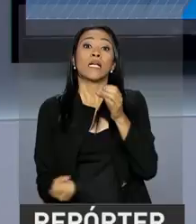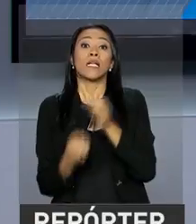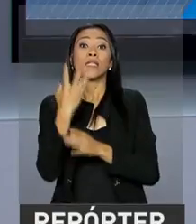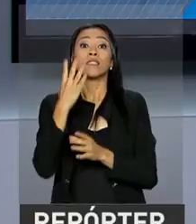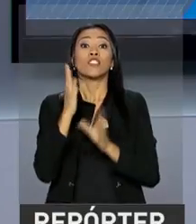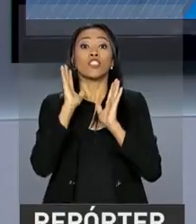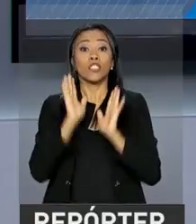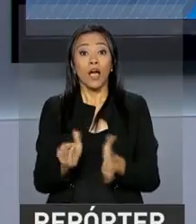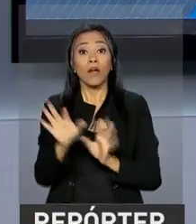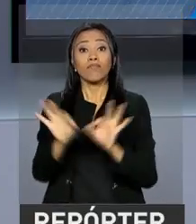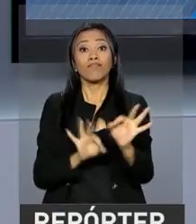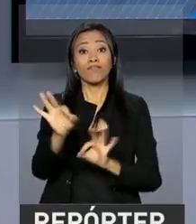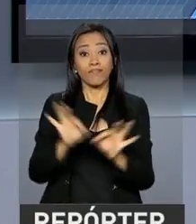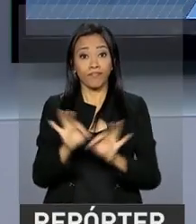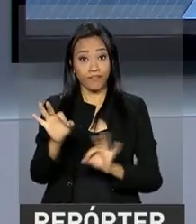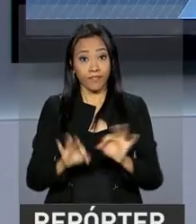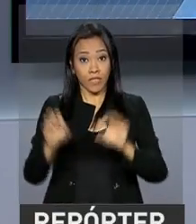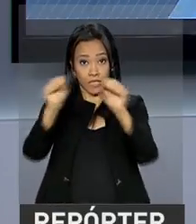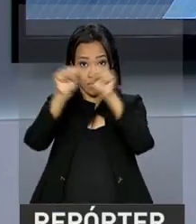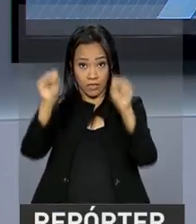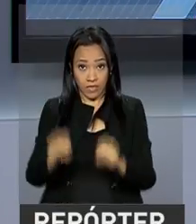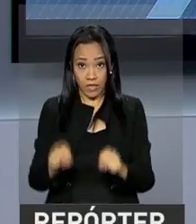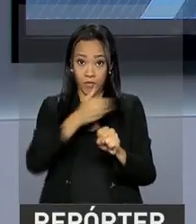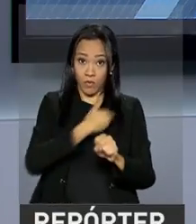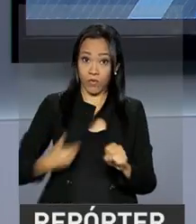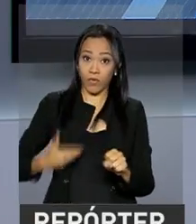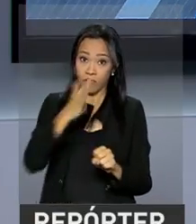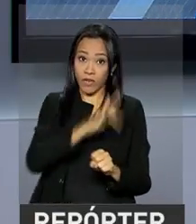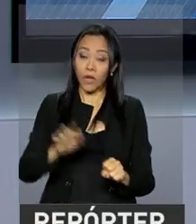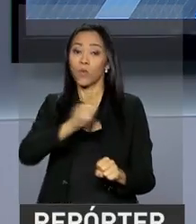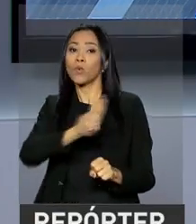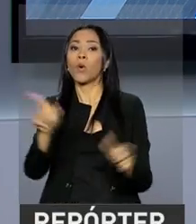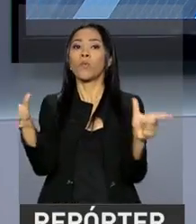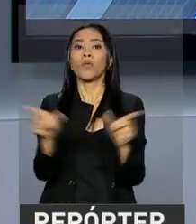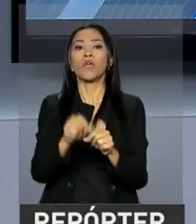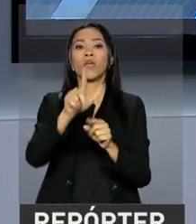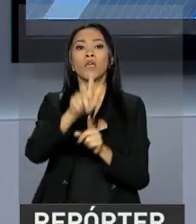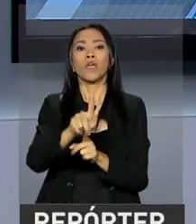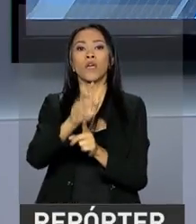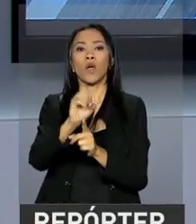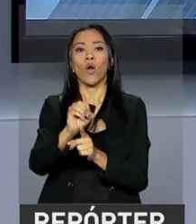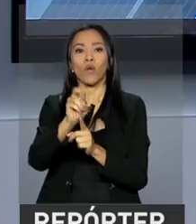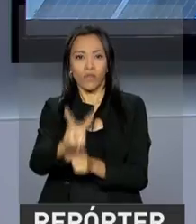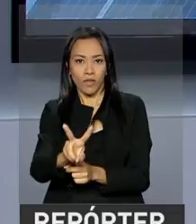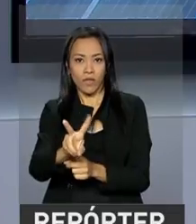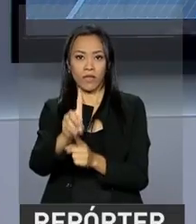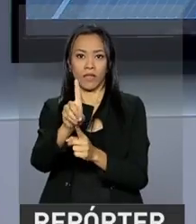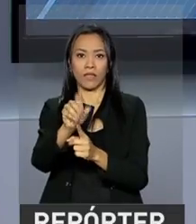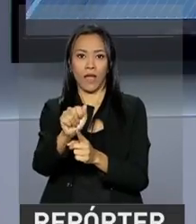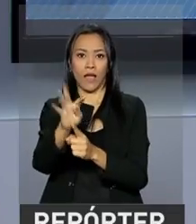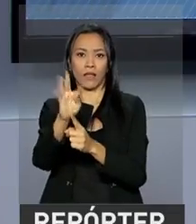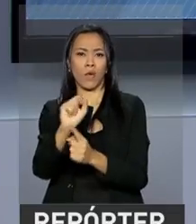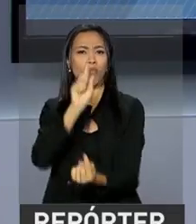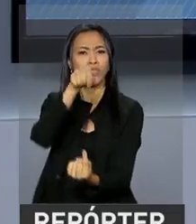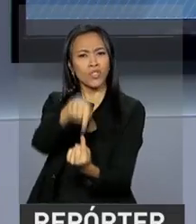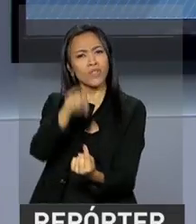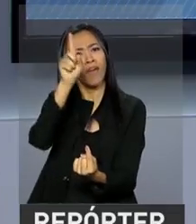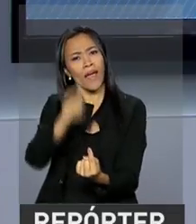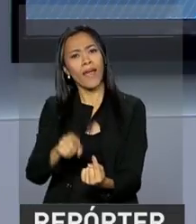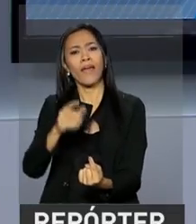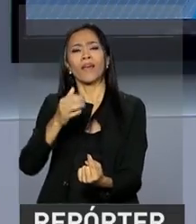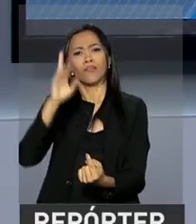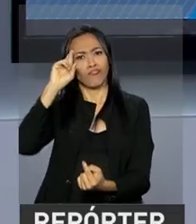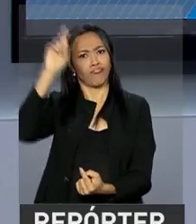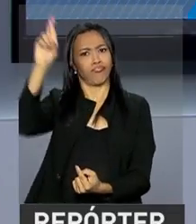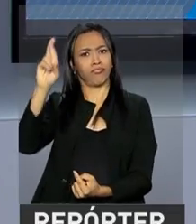a plataforma de análise de dados do governo federal o gove data a idéia do portal é simplificar o acesso de gestores públicos a